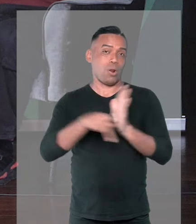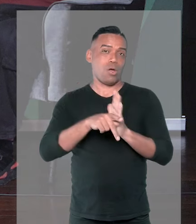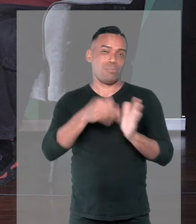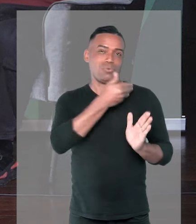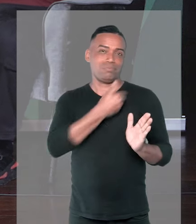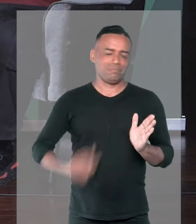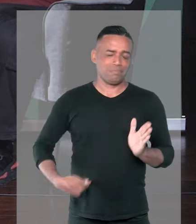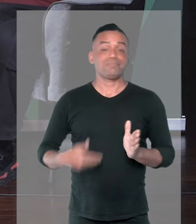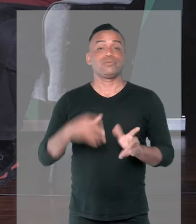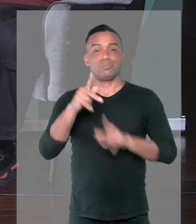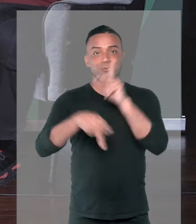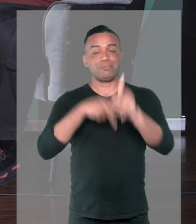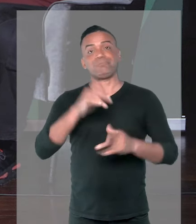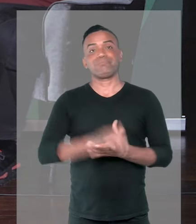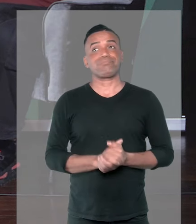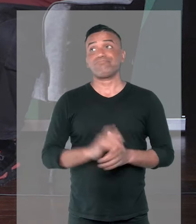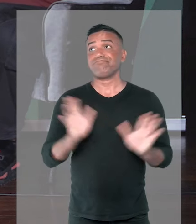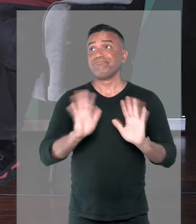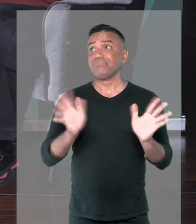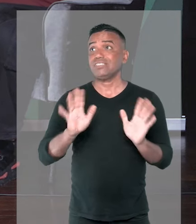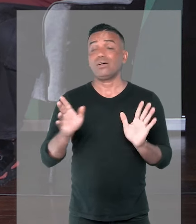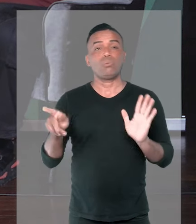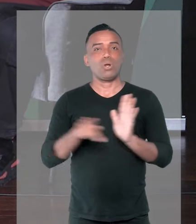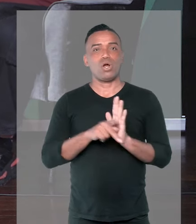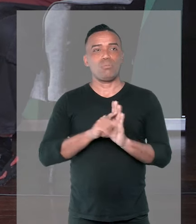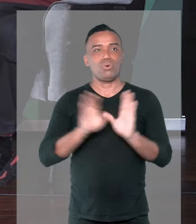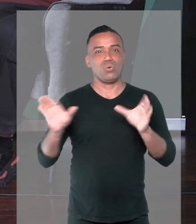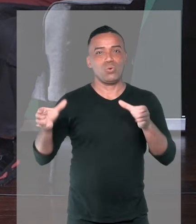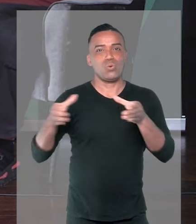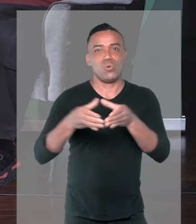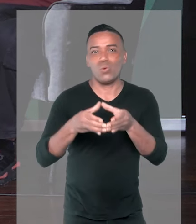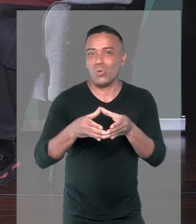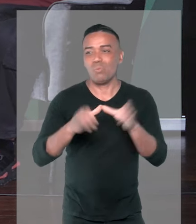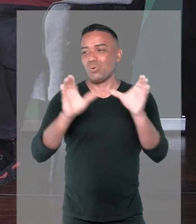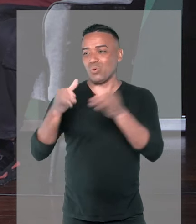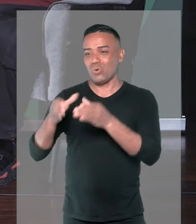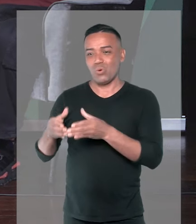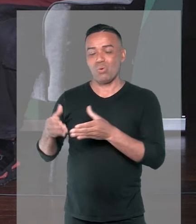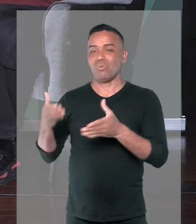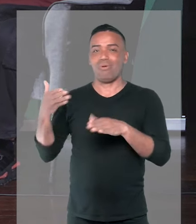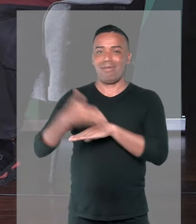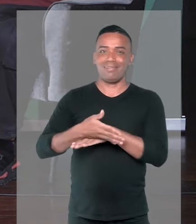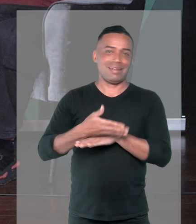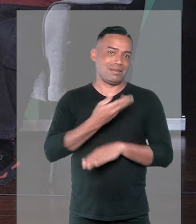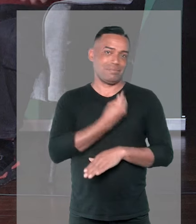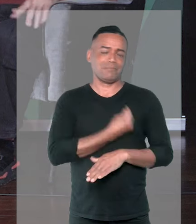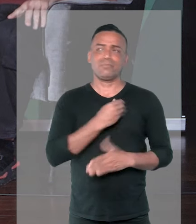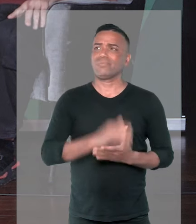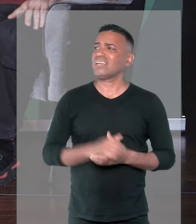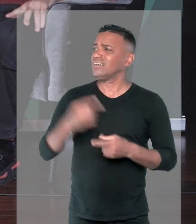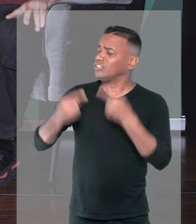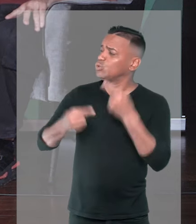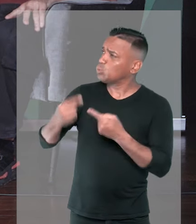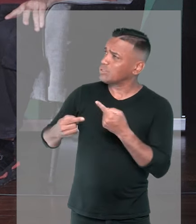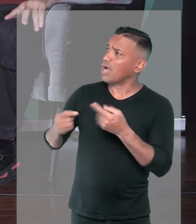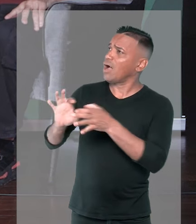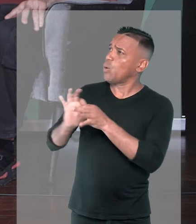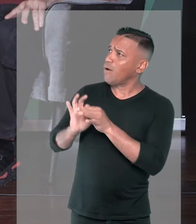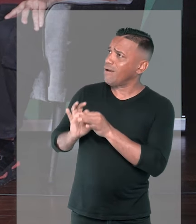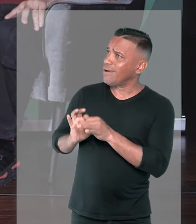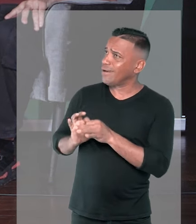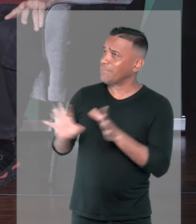isso isso não tá à disposição da grande coletividade da internet das comid nesse bojo da discussão sobre liberdade